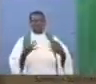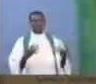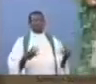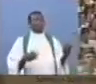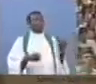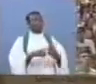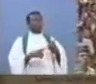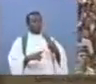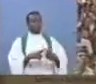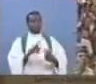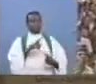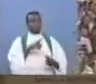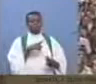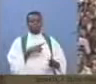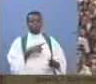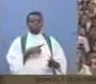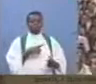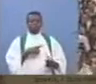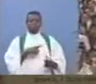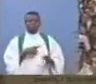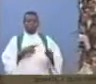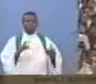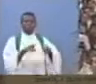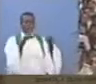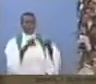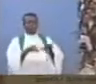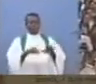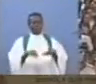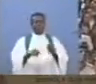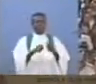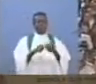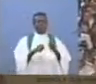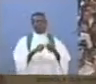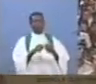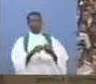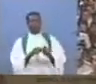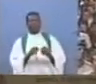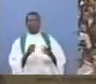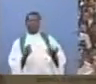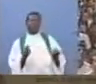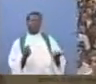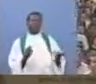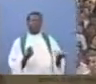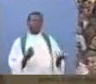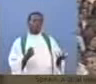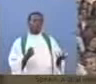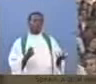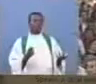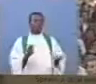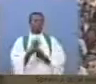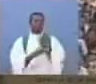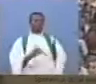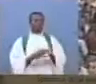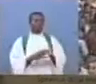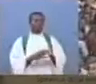e digo a vocês, nunca existirá uma máquina, o computador mais